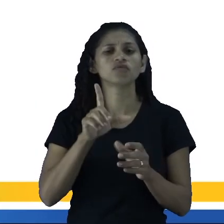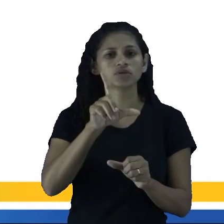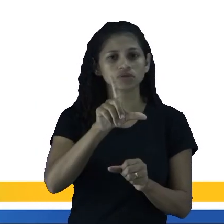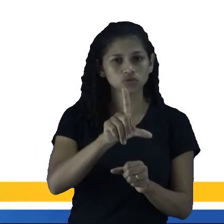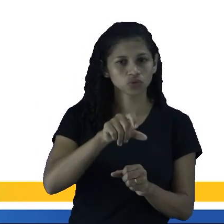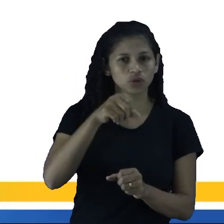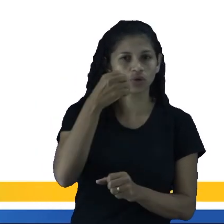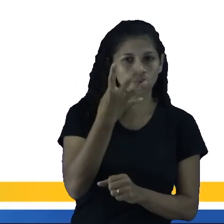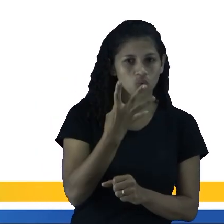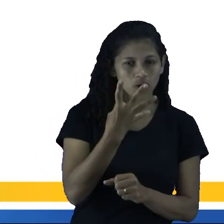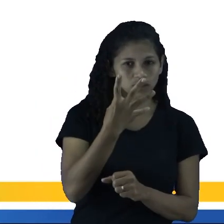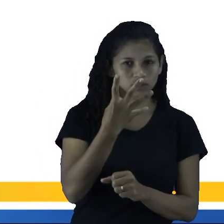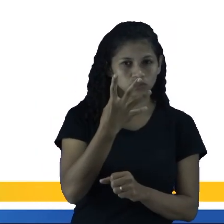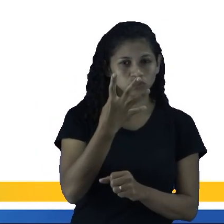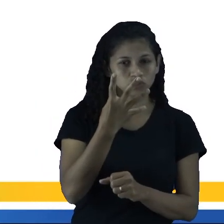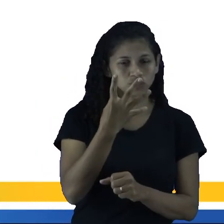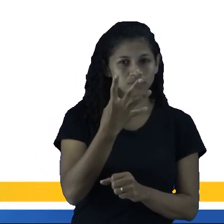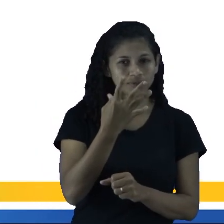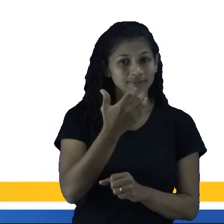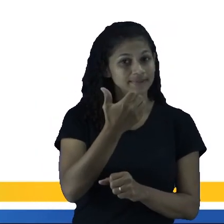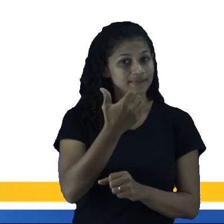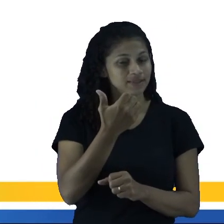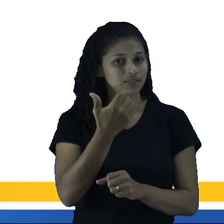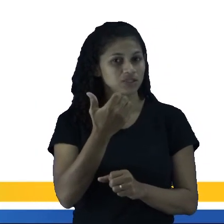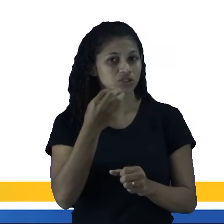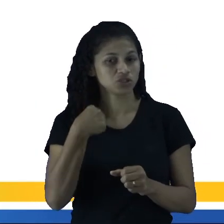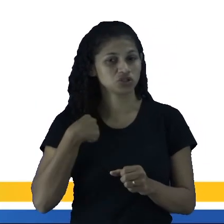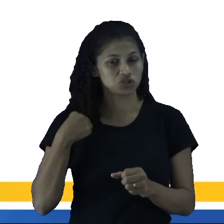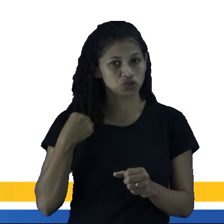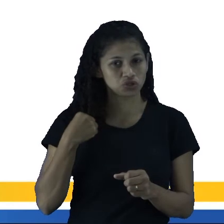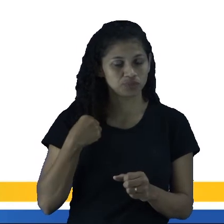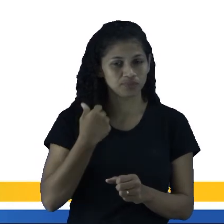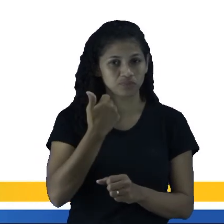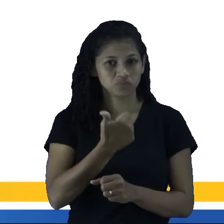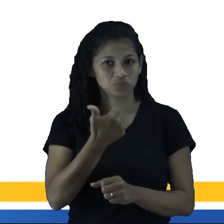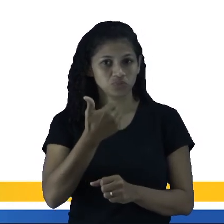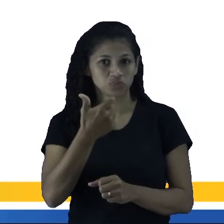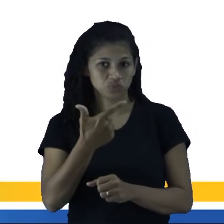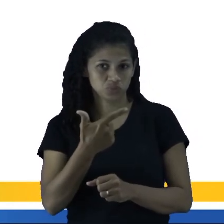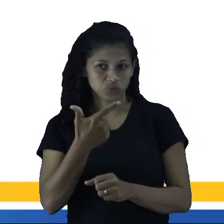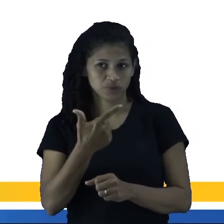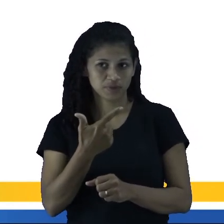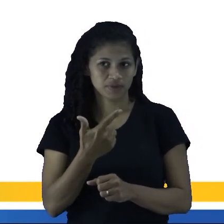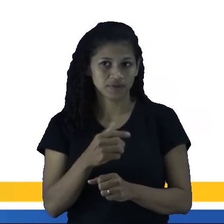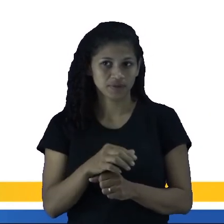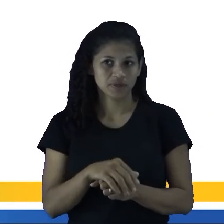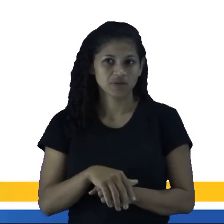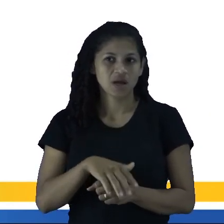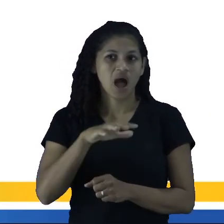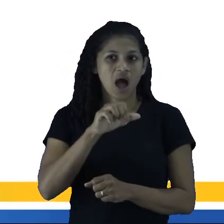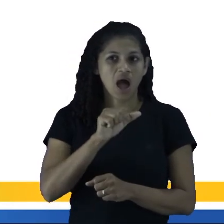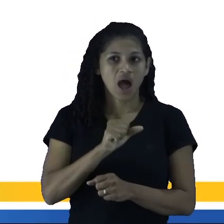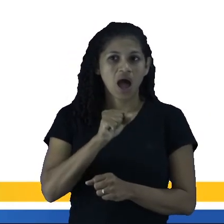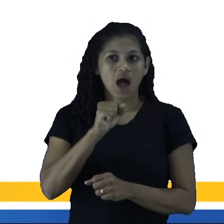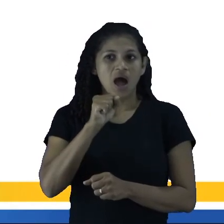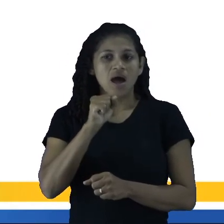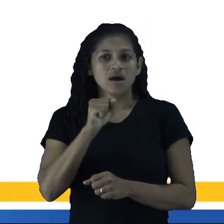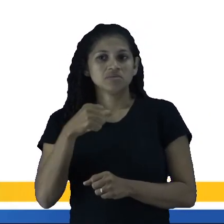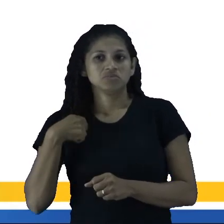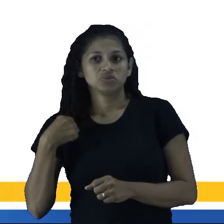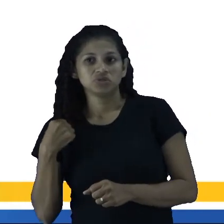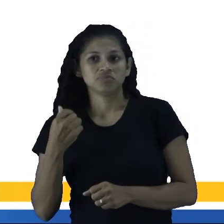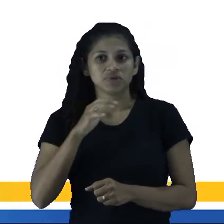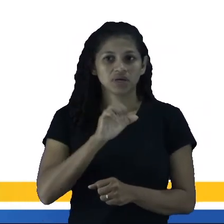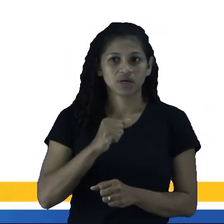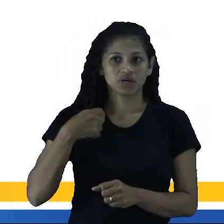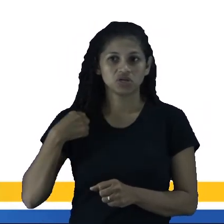escolher 4 times de 12, tá? Time A, time B, time C e time D. Se eu mudar a ordem entre eles, continuam os